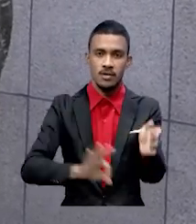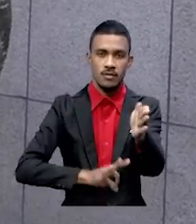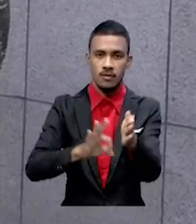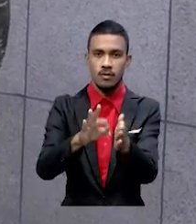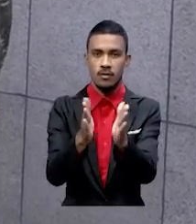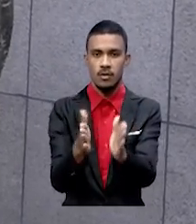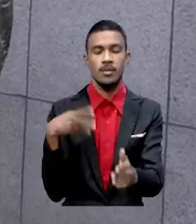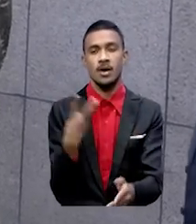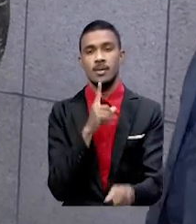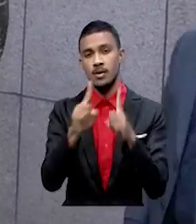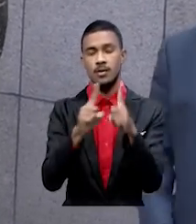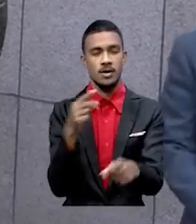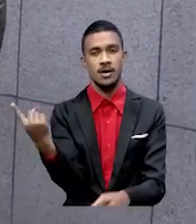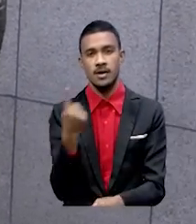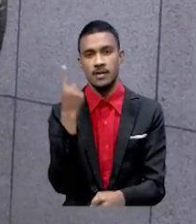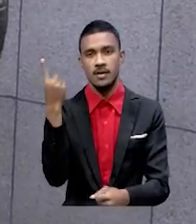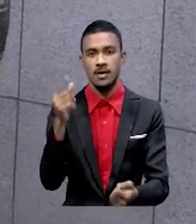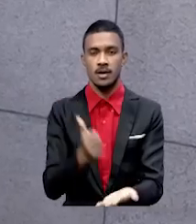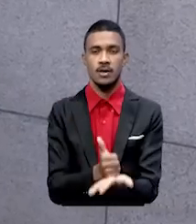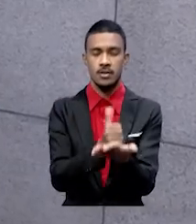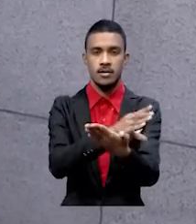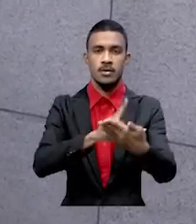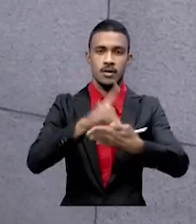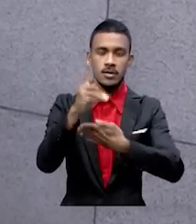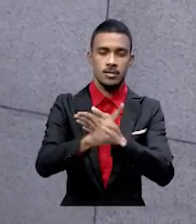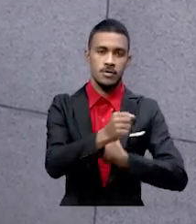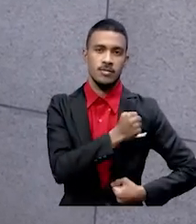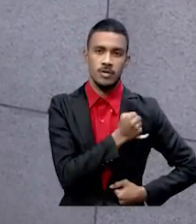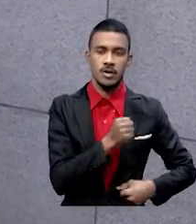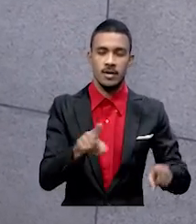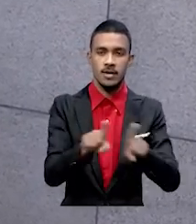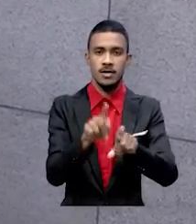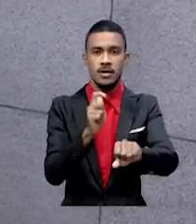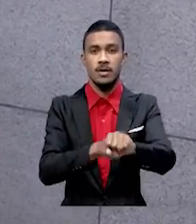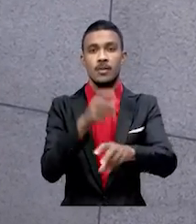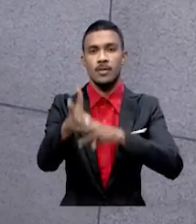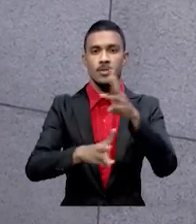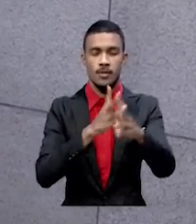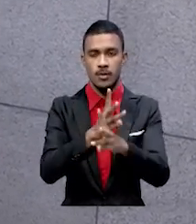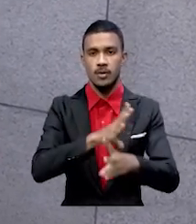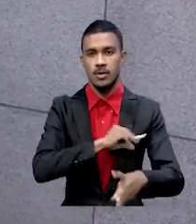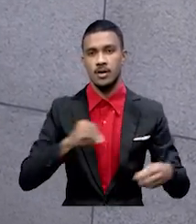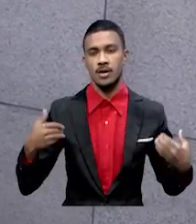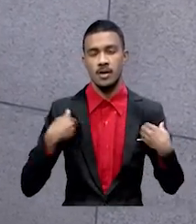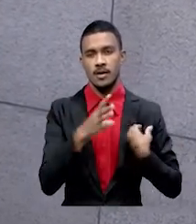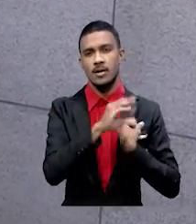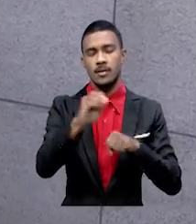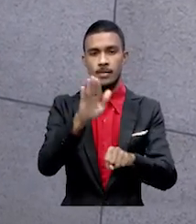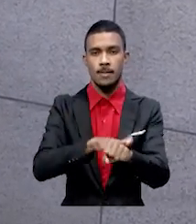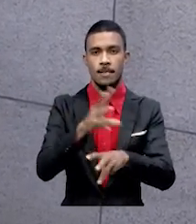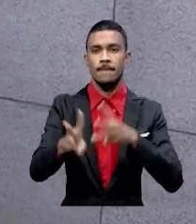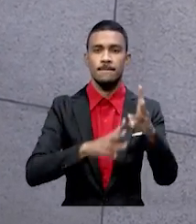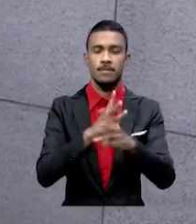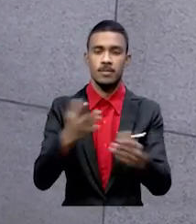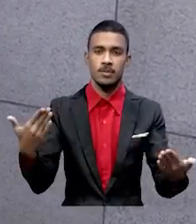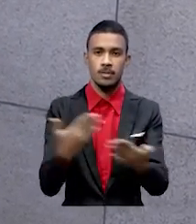am conta na fate nia apoio para desenvolver força dele. Reflete situação ida situação mundo nia, situação global, ameaças era modernas. A mesa